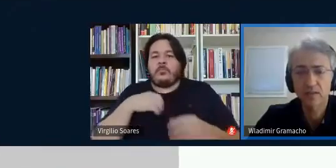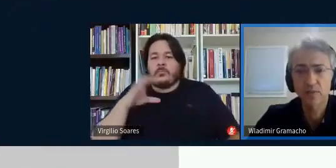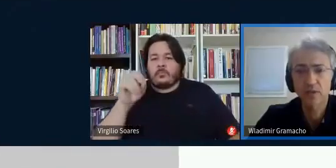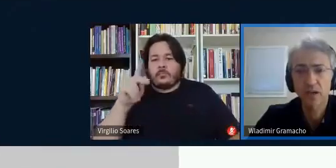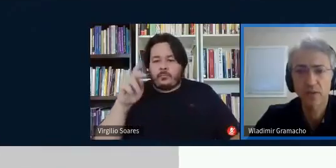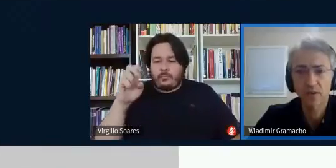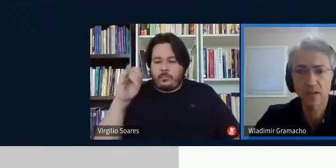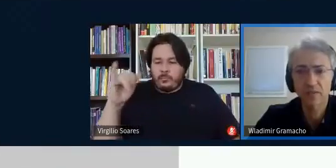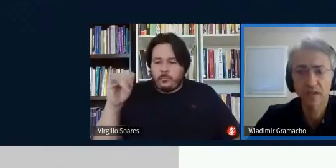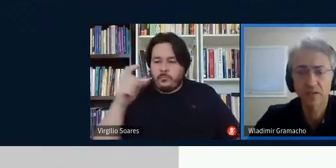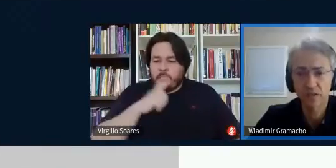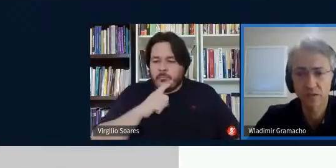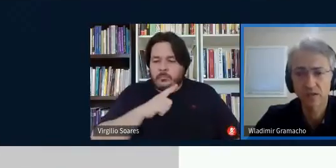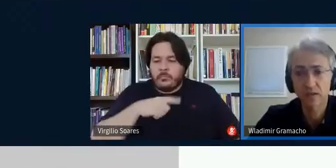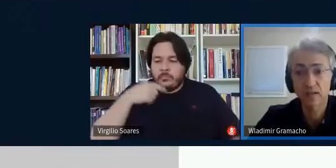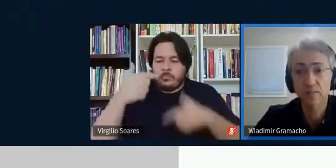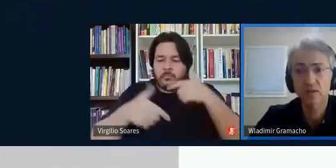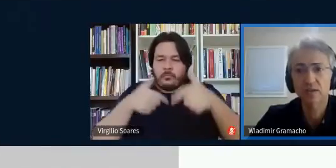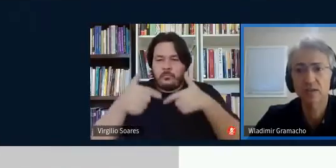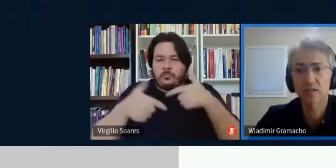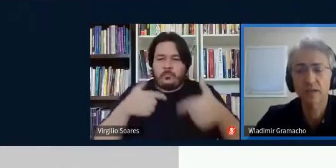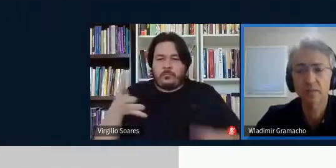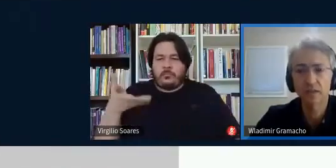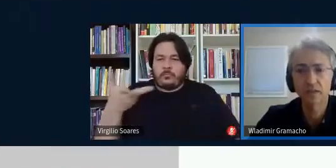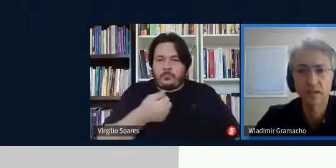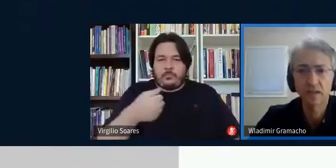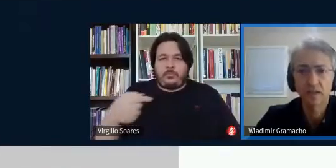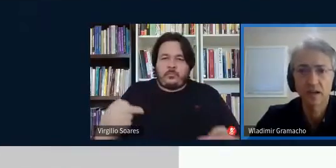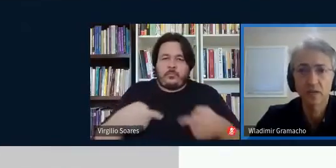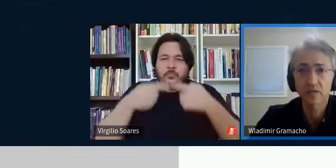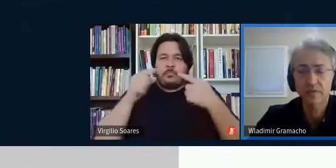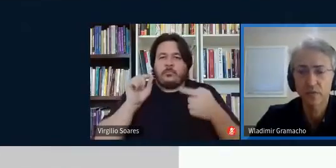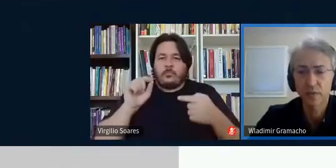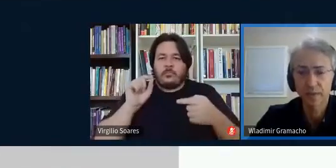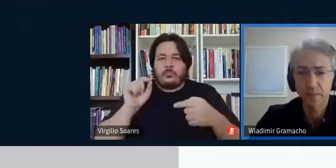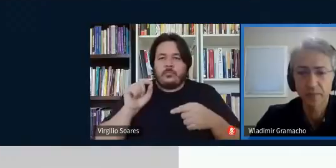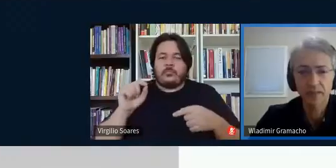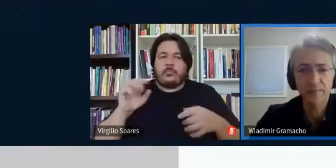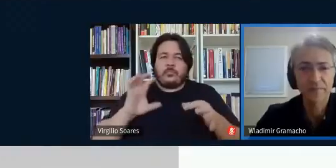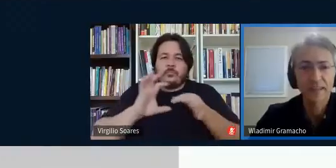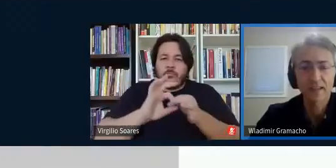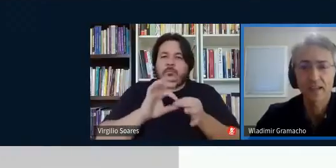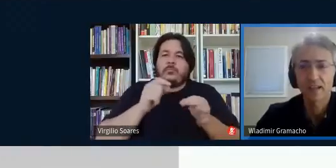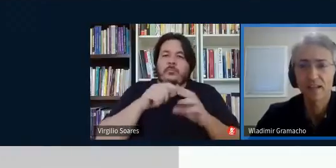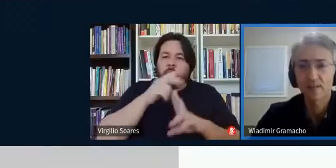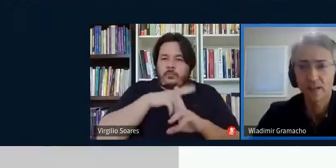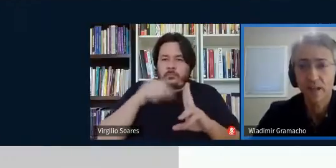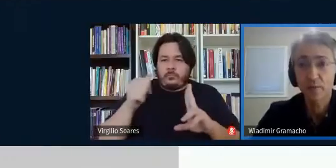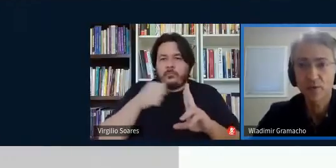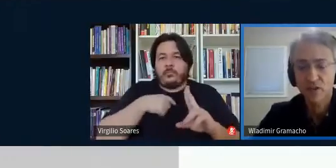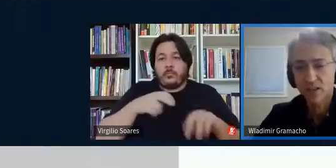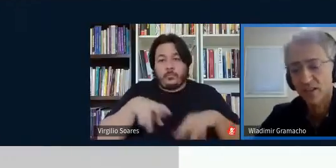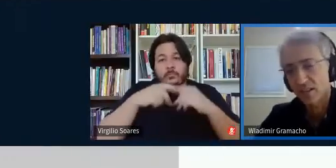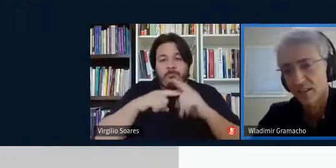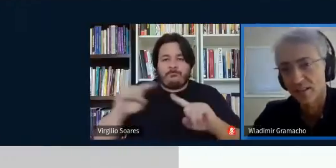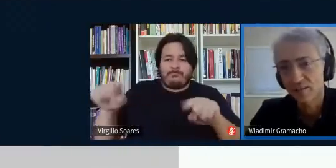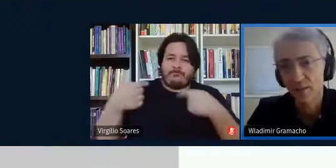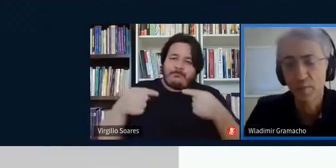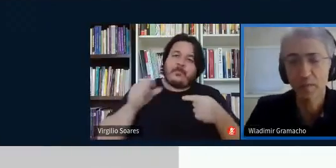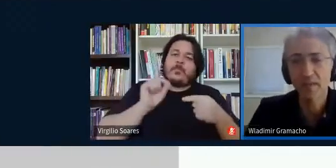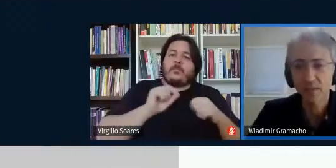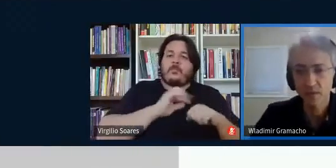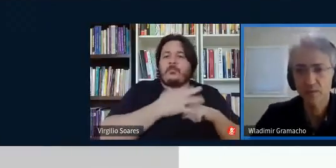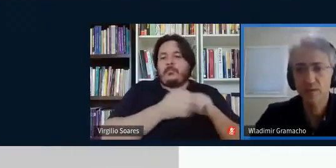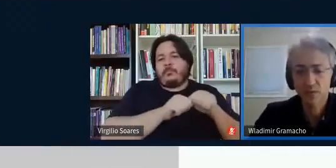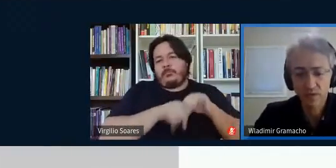trabalho excepcional aí à frente da resposta da UNB ao desafio da pandemia. E, enfim, dar bom dia,